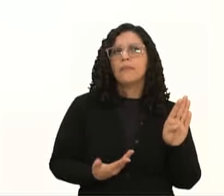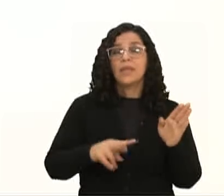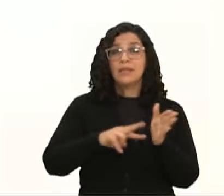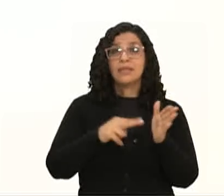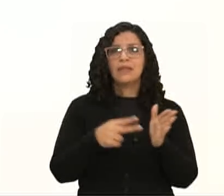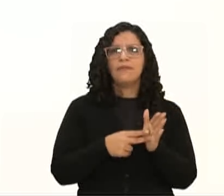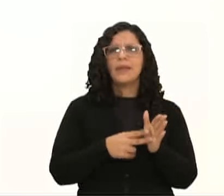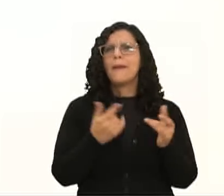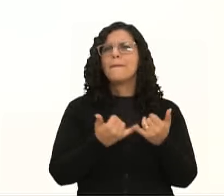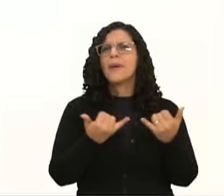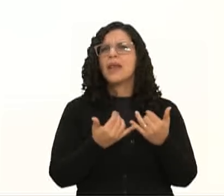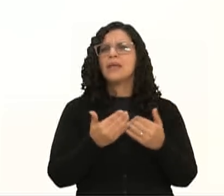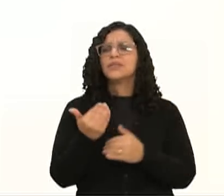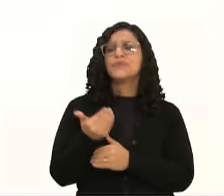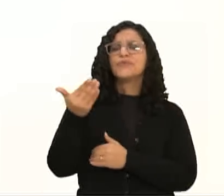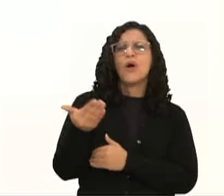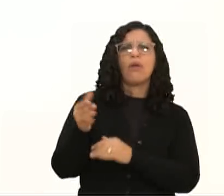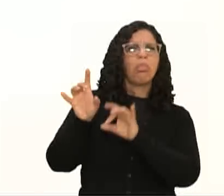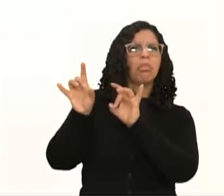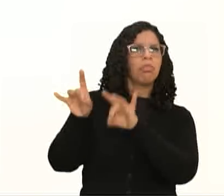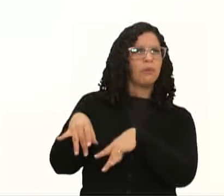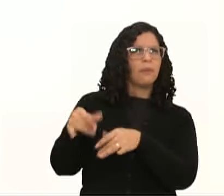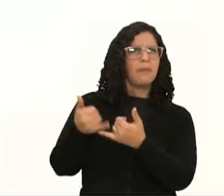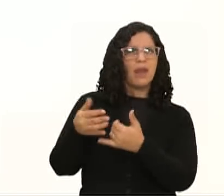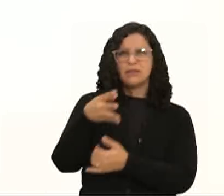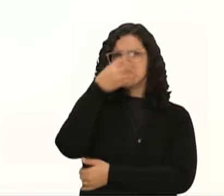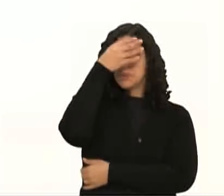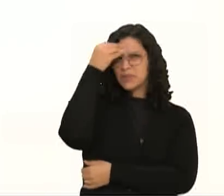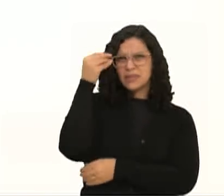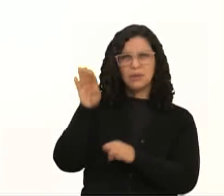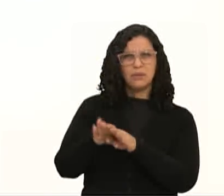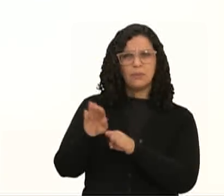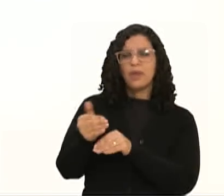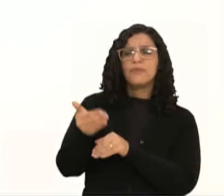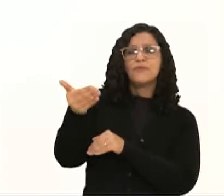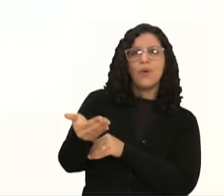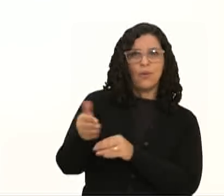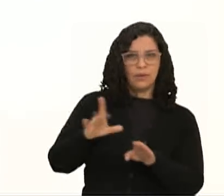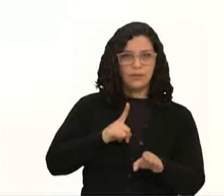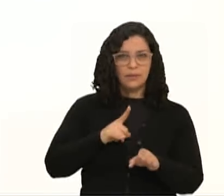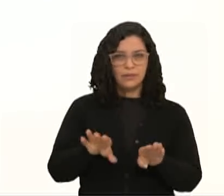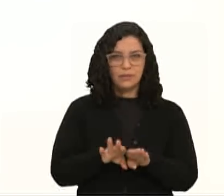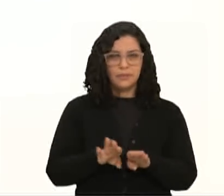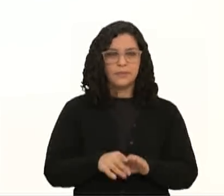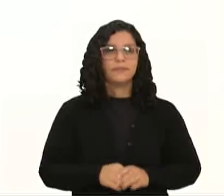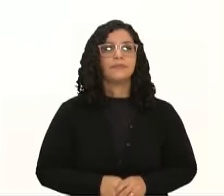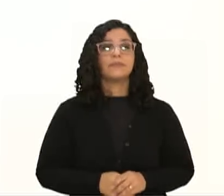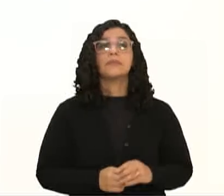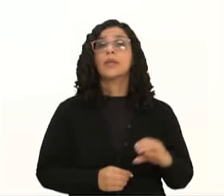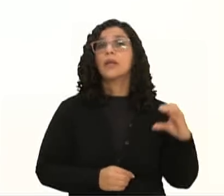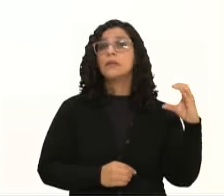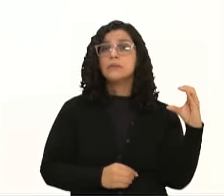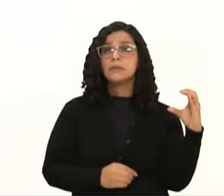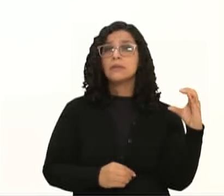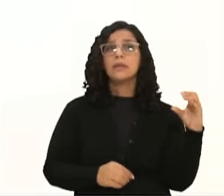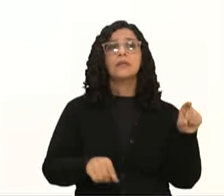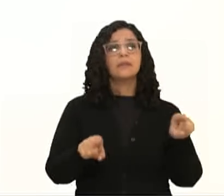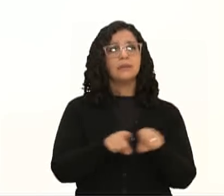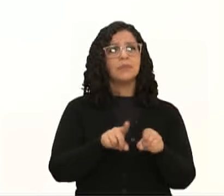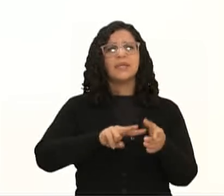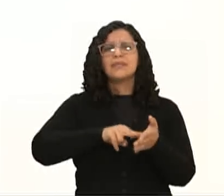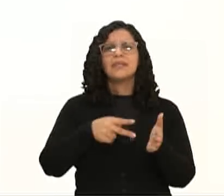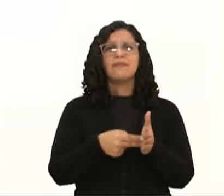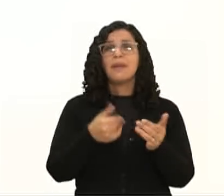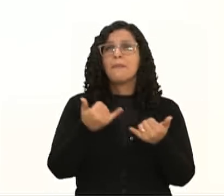ser deixado para fora, esqueceu para o lado de fora, tá? E out of mind é